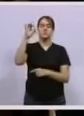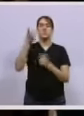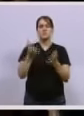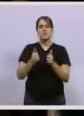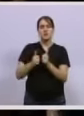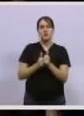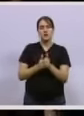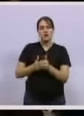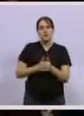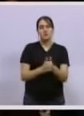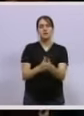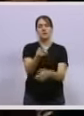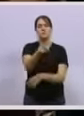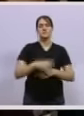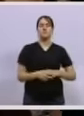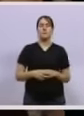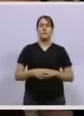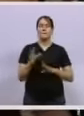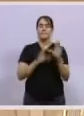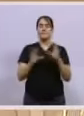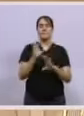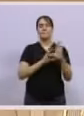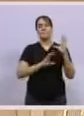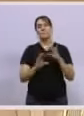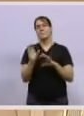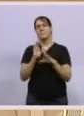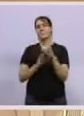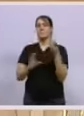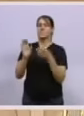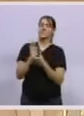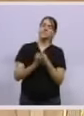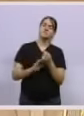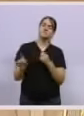você. Canta comigo. Não dá